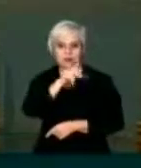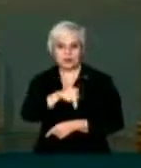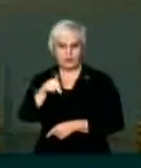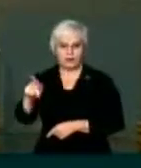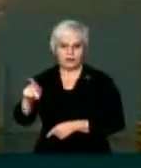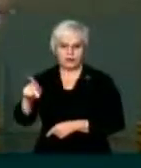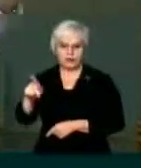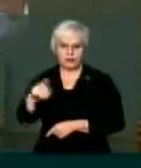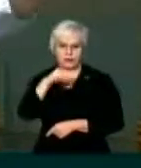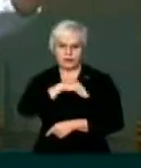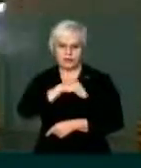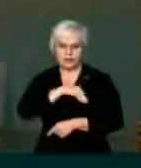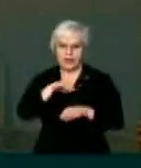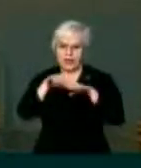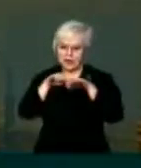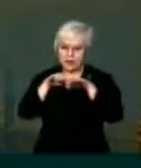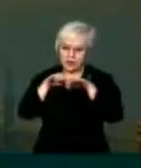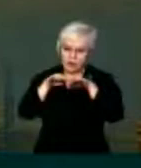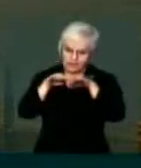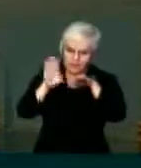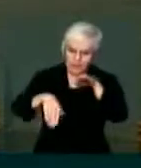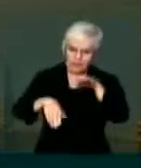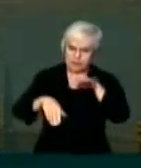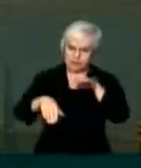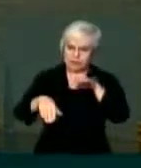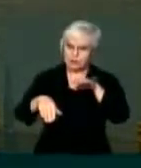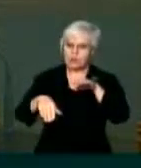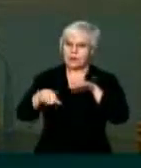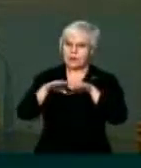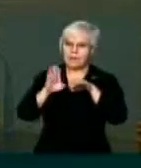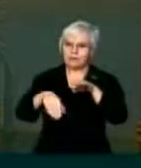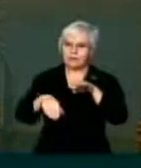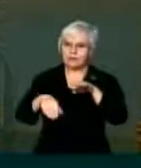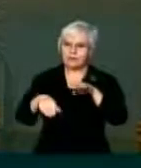do que nenhum profissional de nível superior com seu mesmo